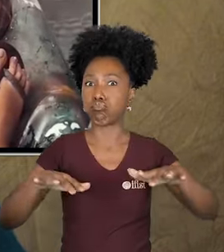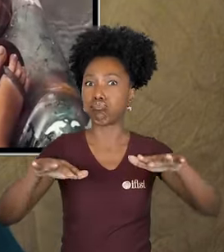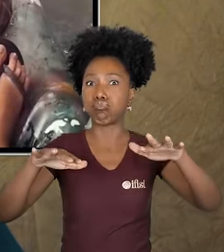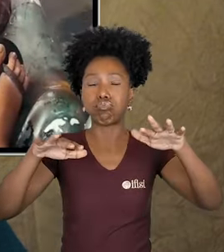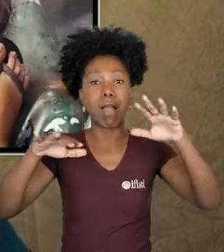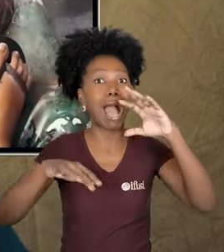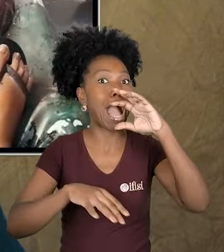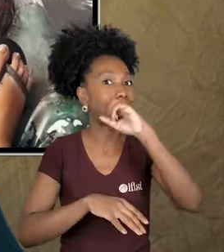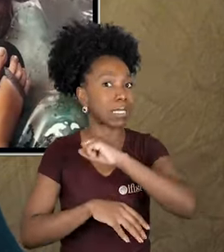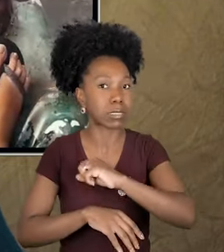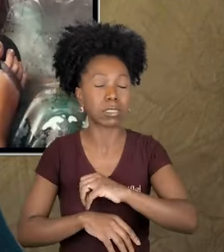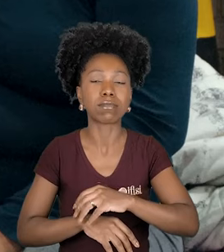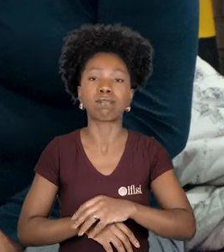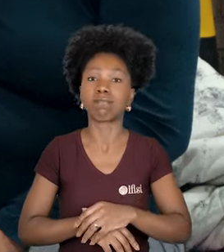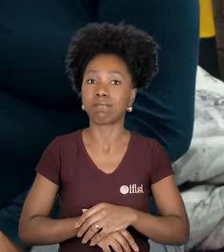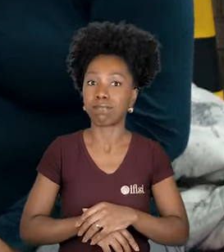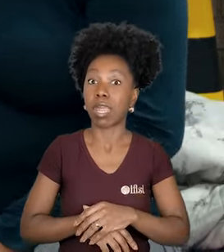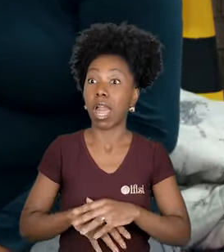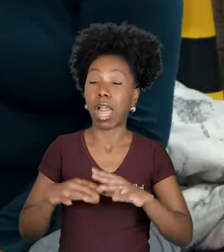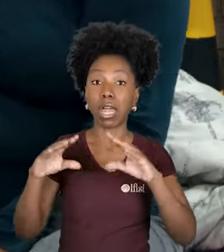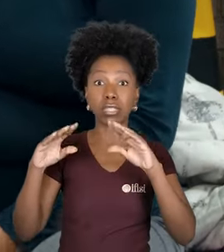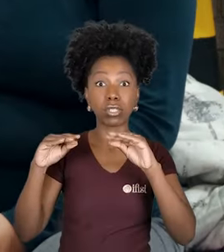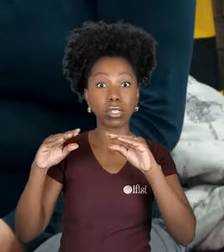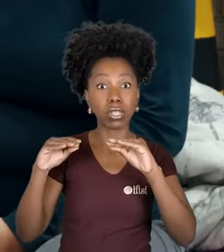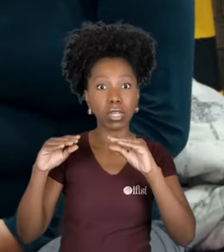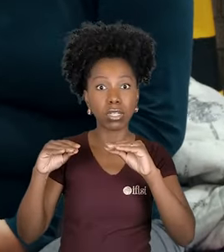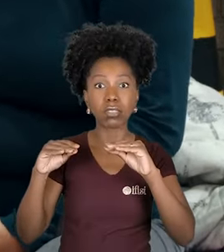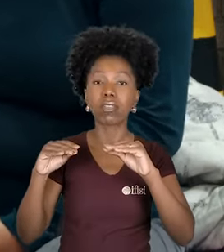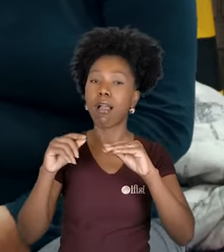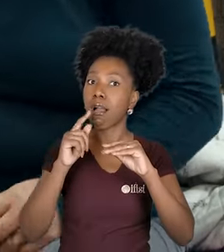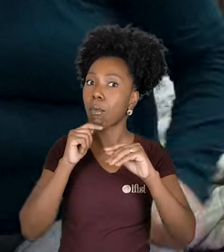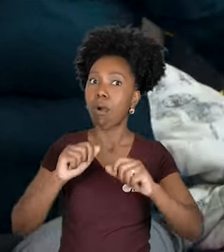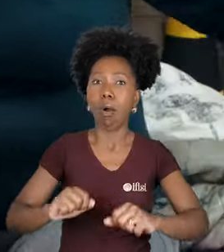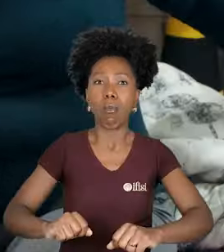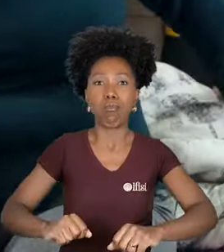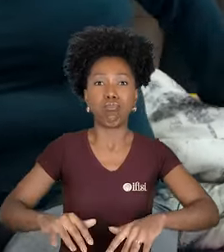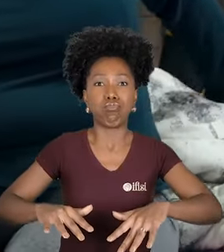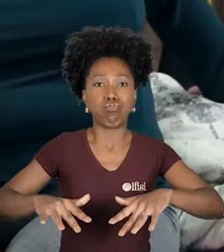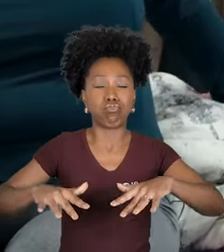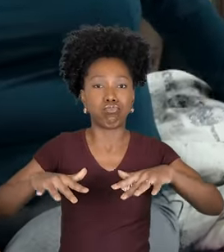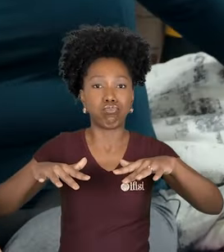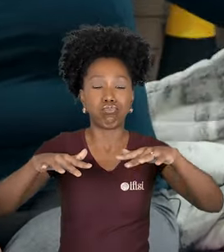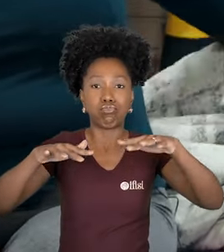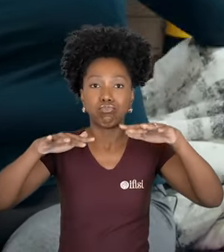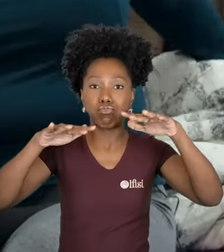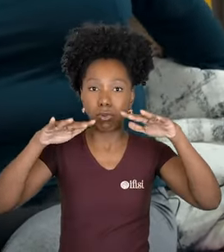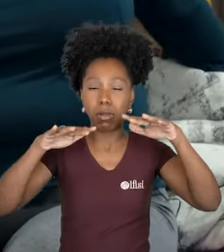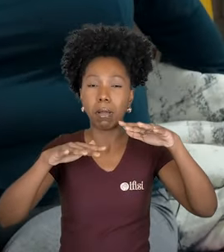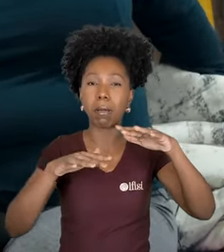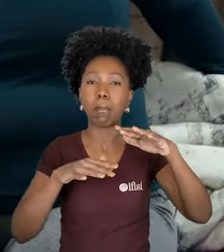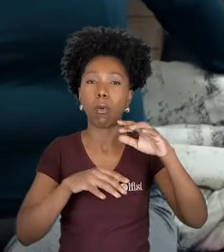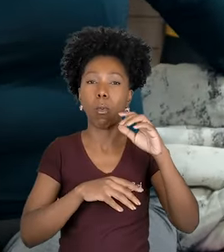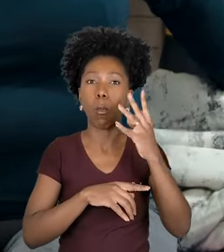invadir tudo. Foi muito rápido. A gente anoiteceu e a água foi subindo.